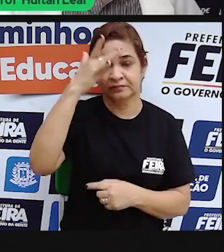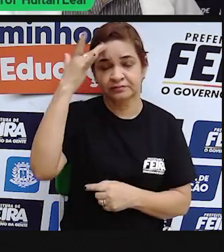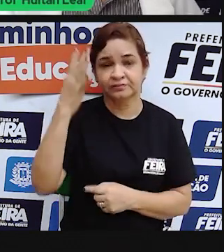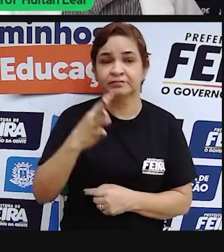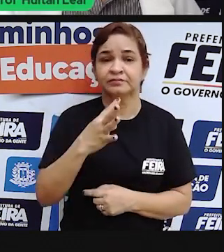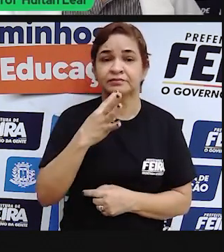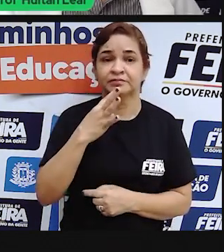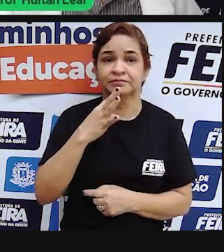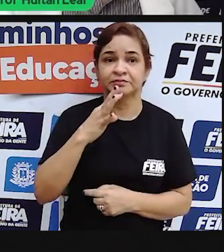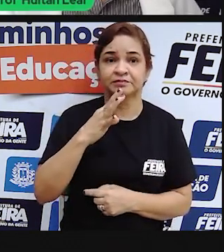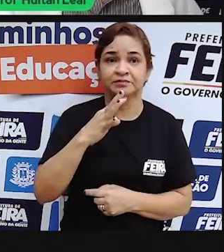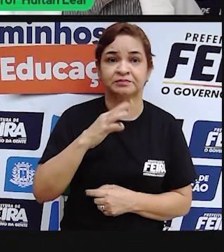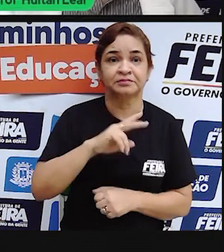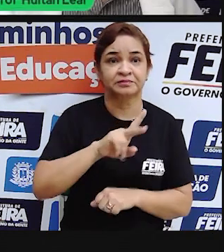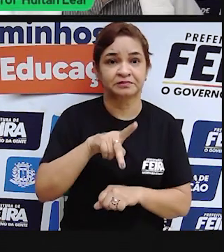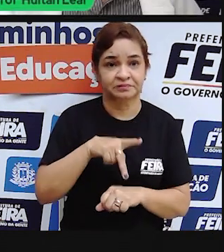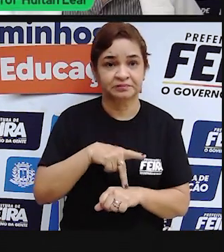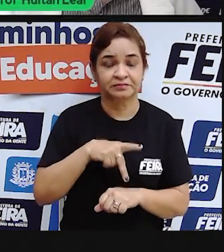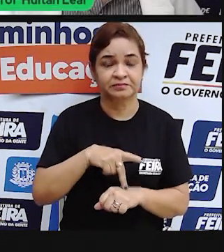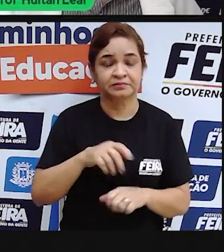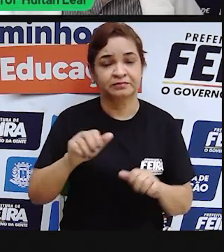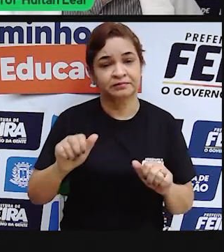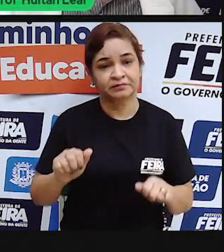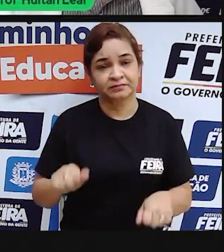é? Vocês podem